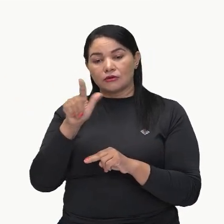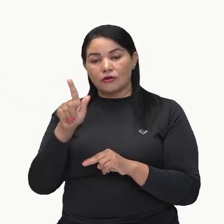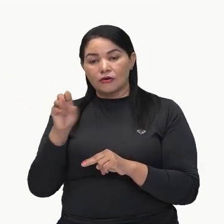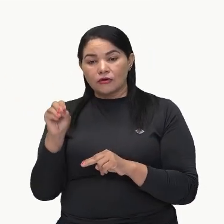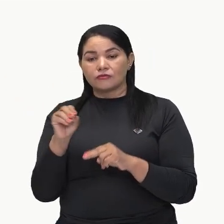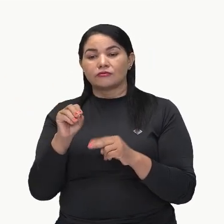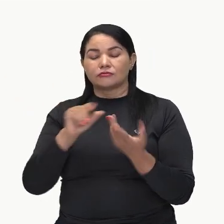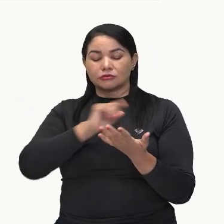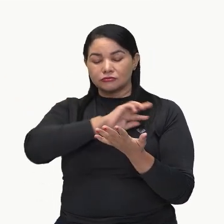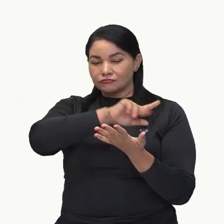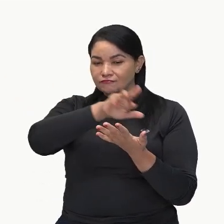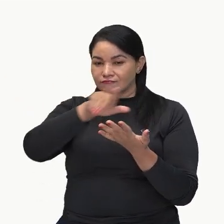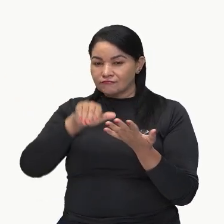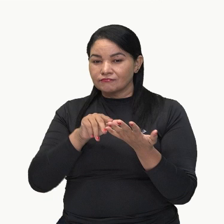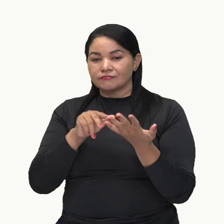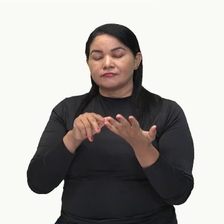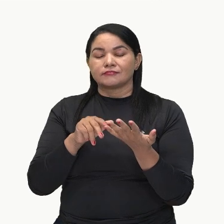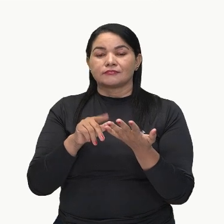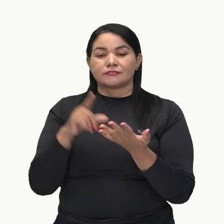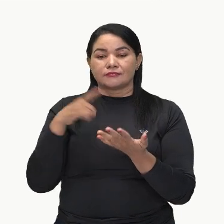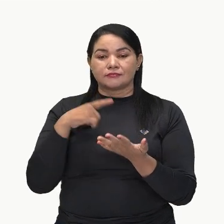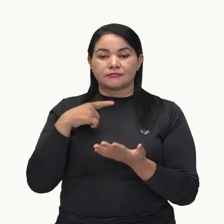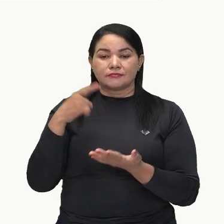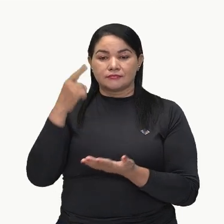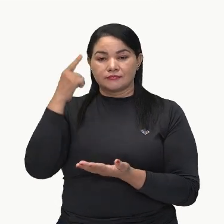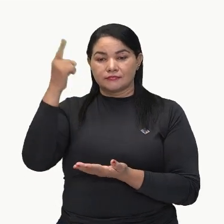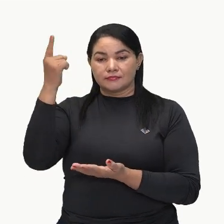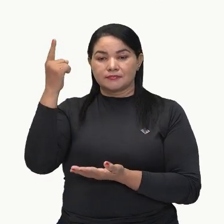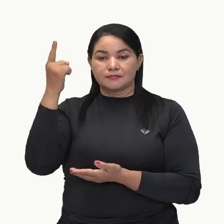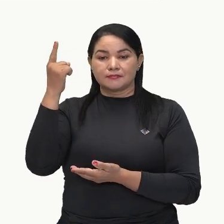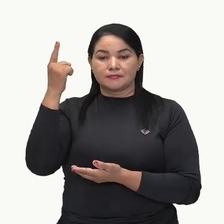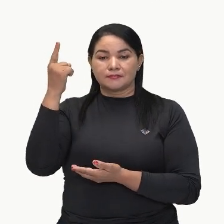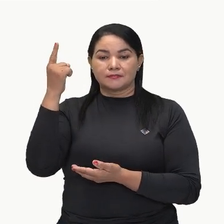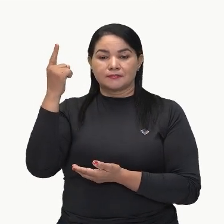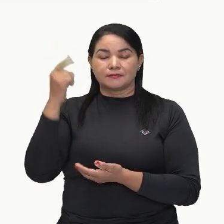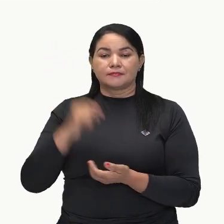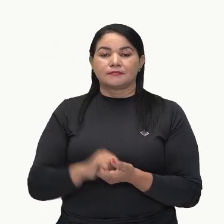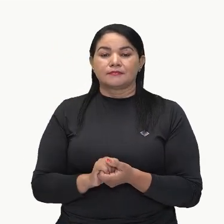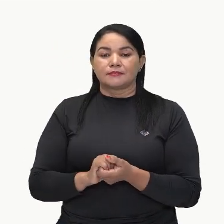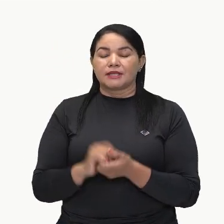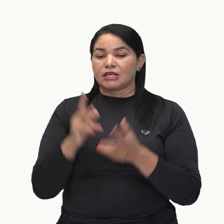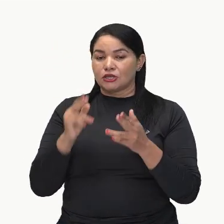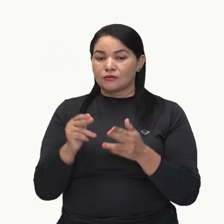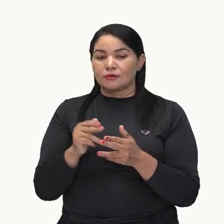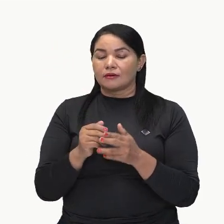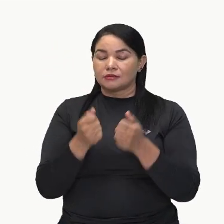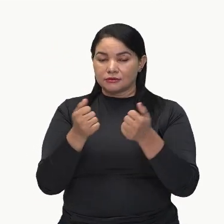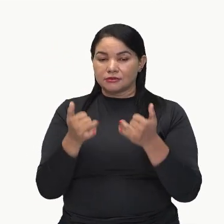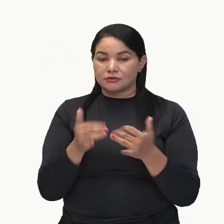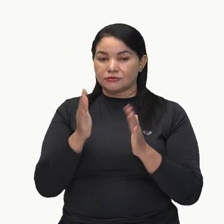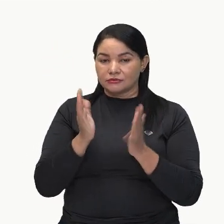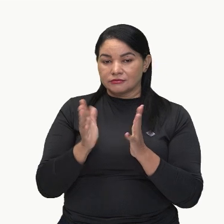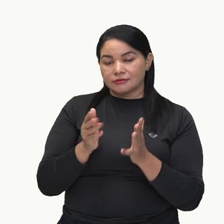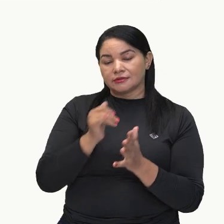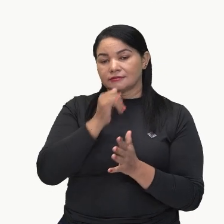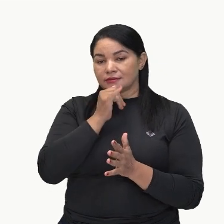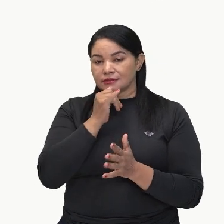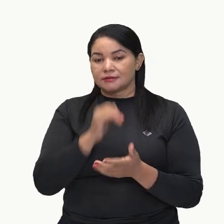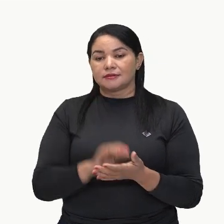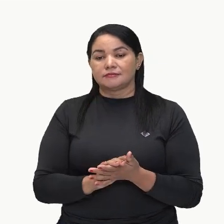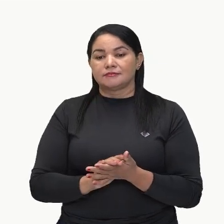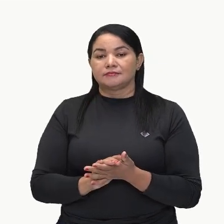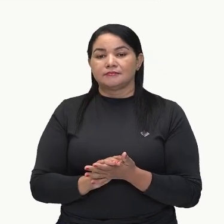assim, pois, após, verbo, como eu mostrei para vocês no exemplo. Por conseguinte,